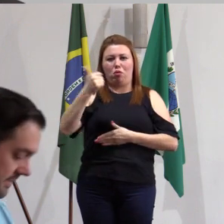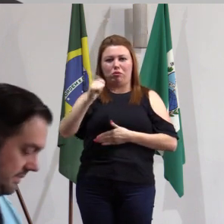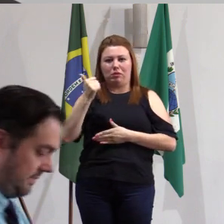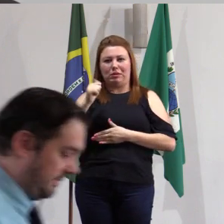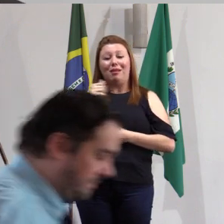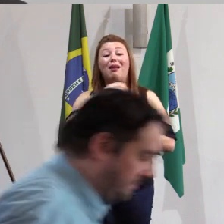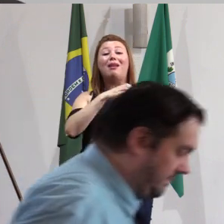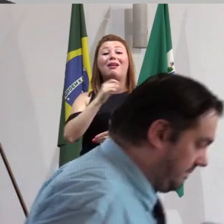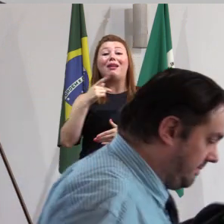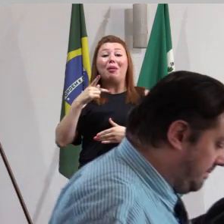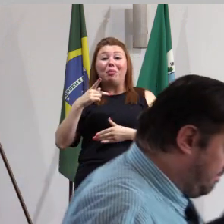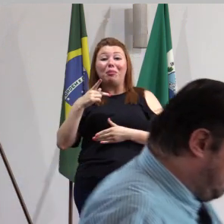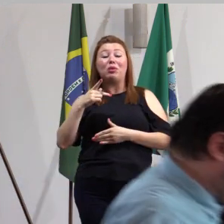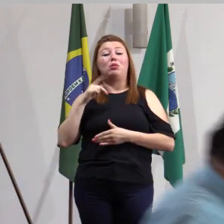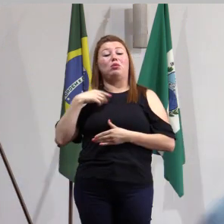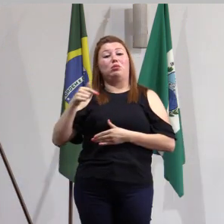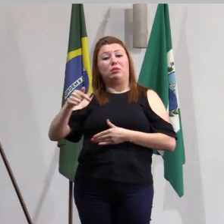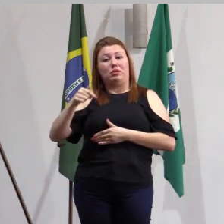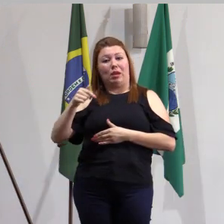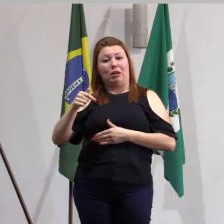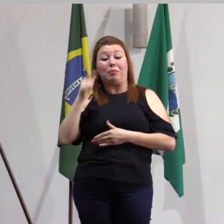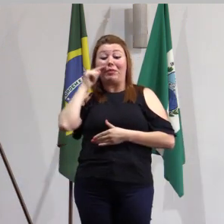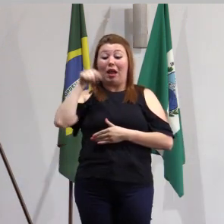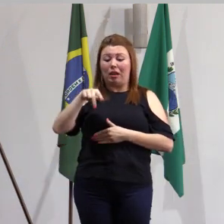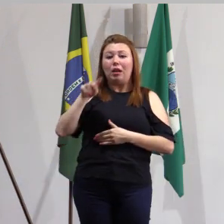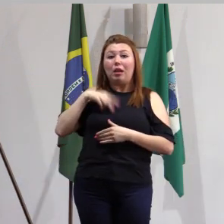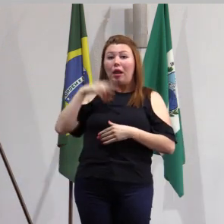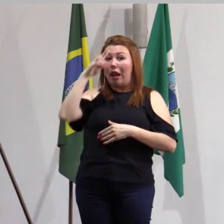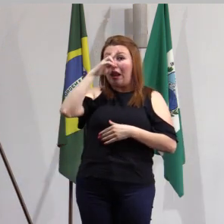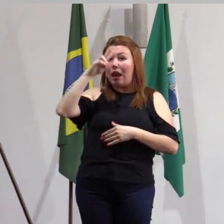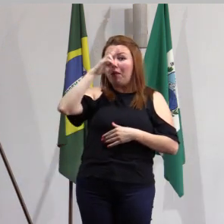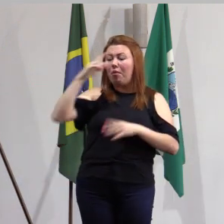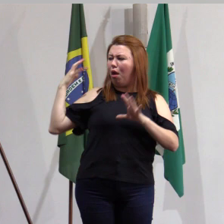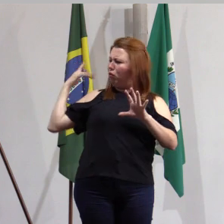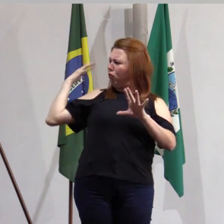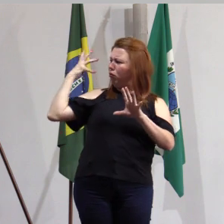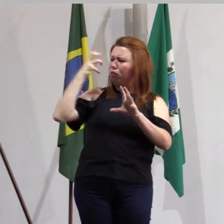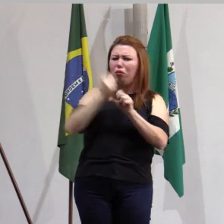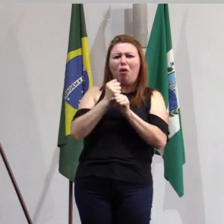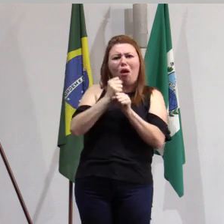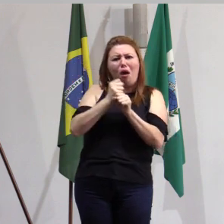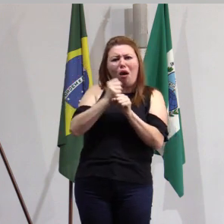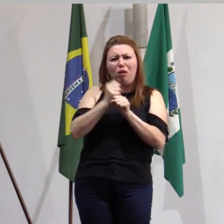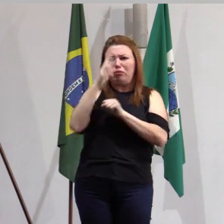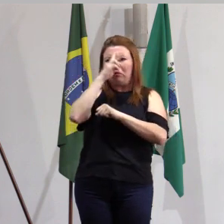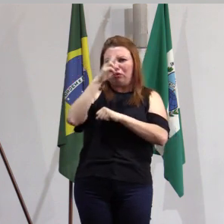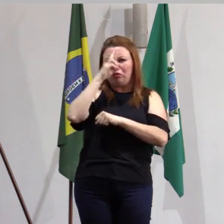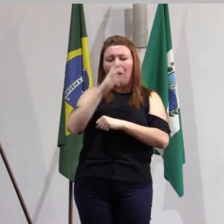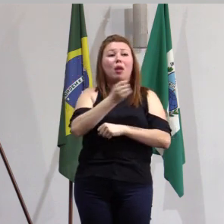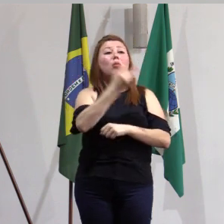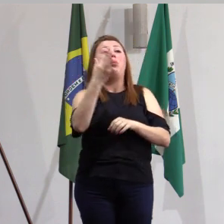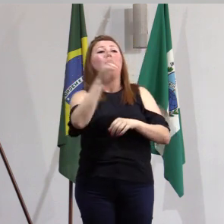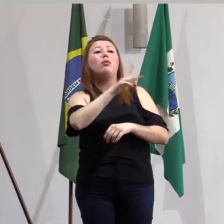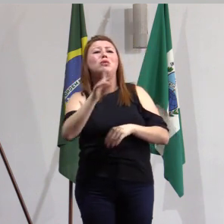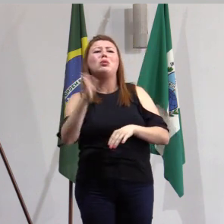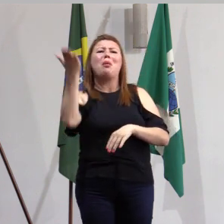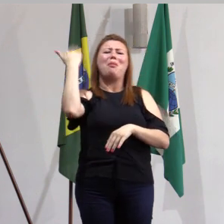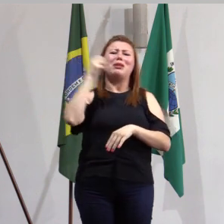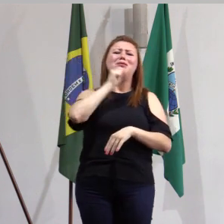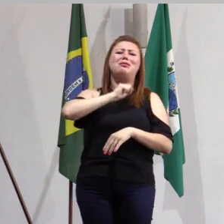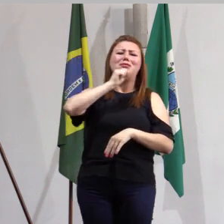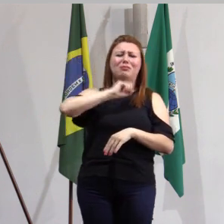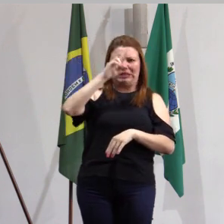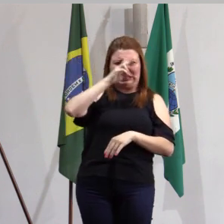Aqui é importante que a gente relembre toda uma luta histórica, os mais antigos vão lembrar disso, para